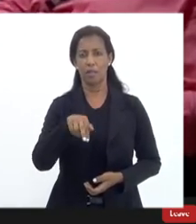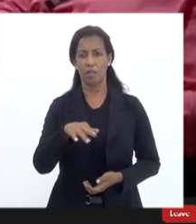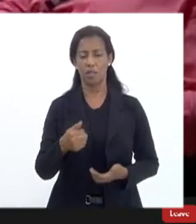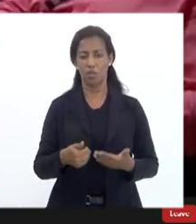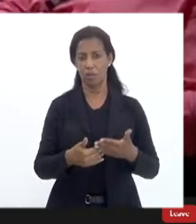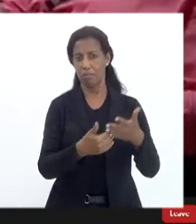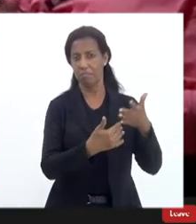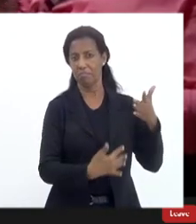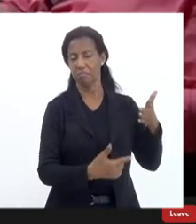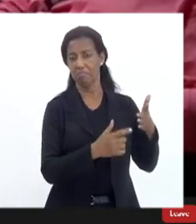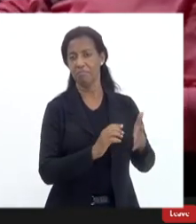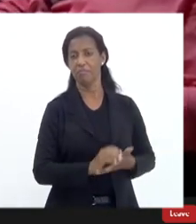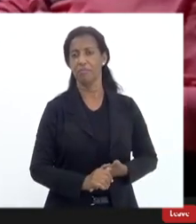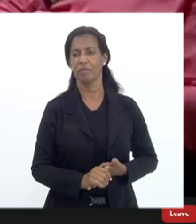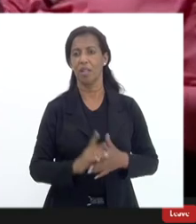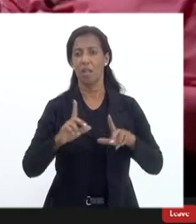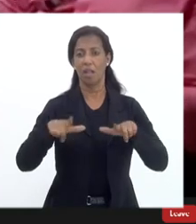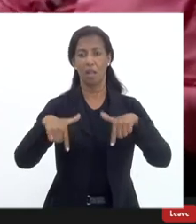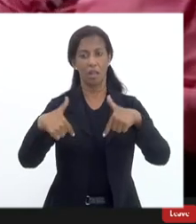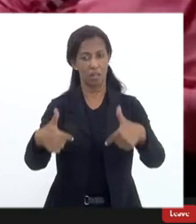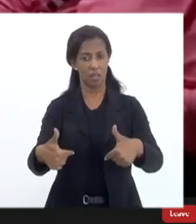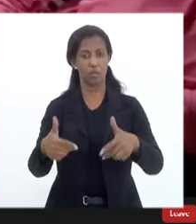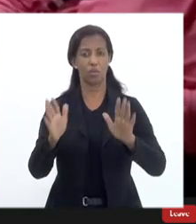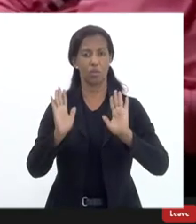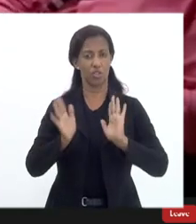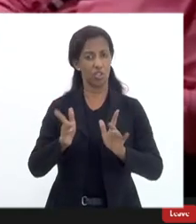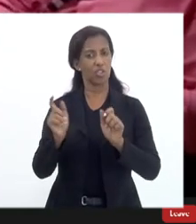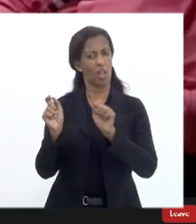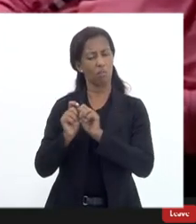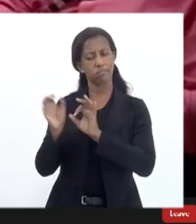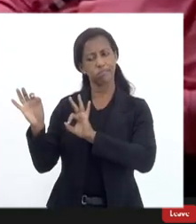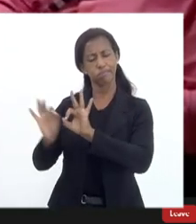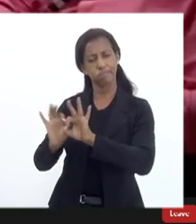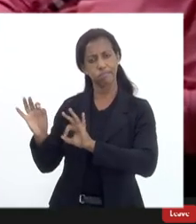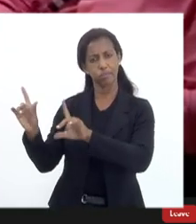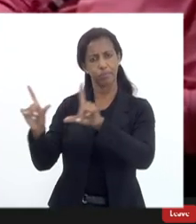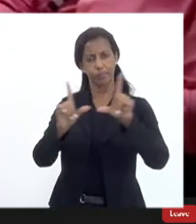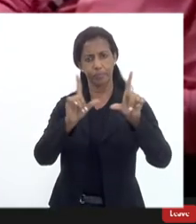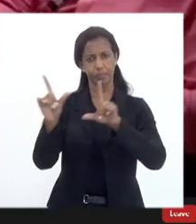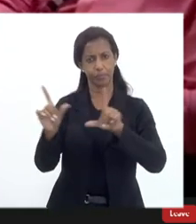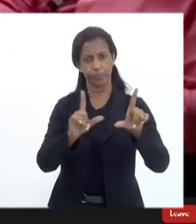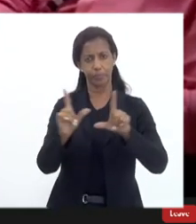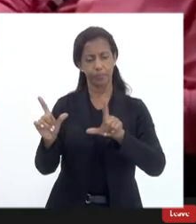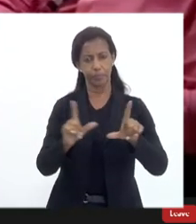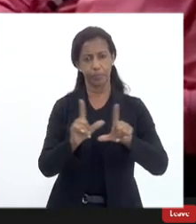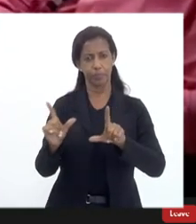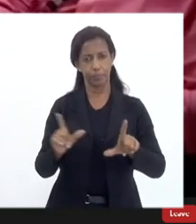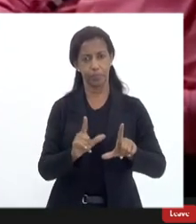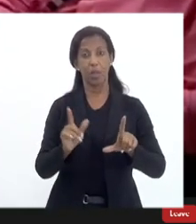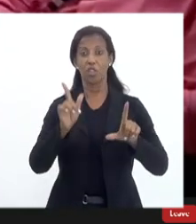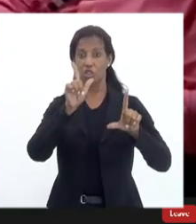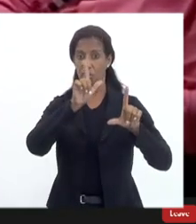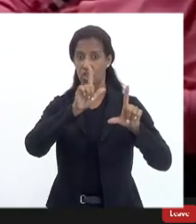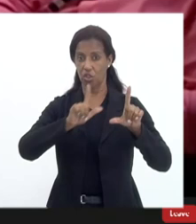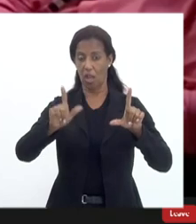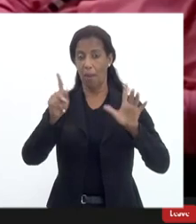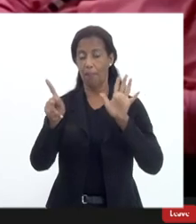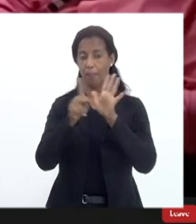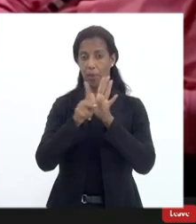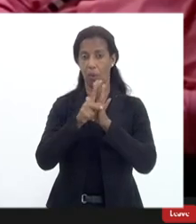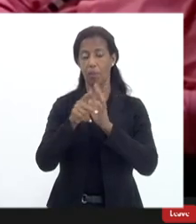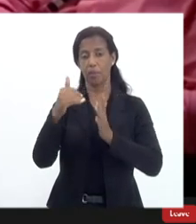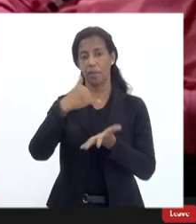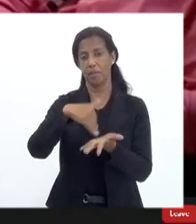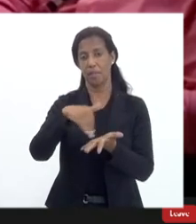apresentar as ações que já fizemos a apresentação, né, as ações pedagógicas da secretaria